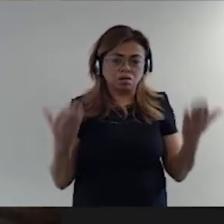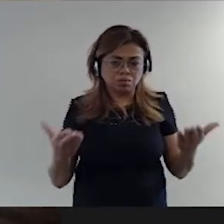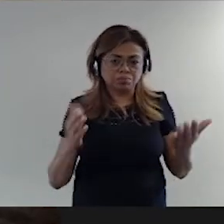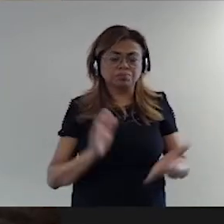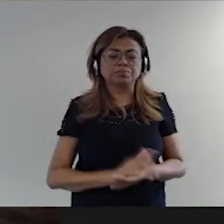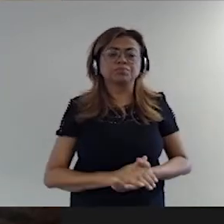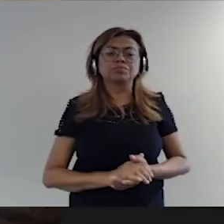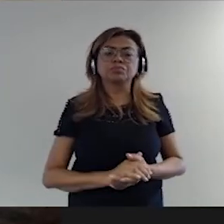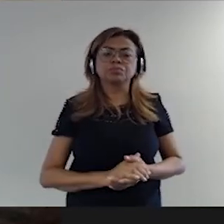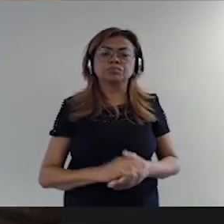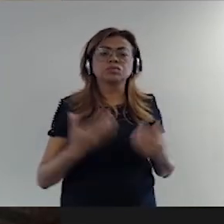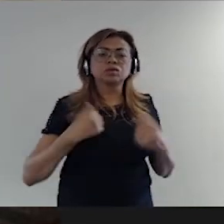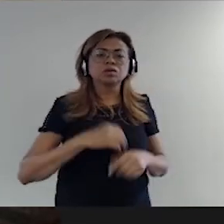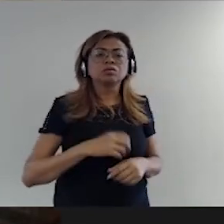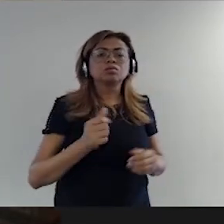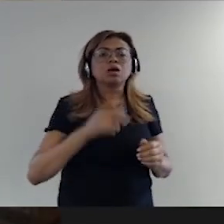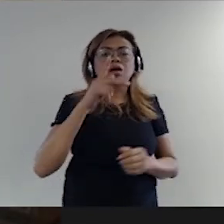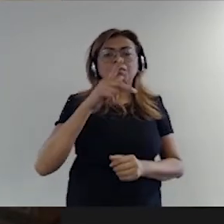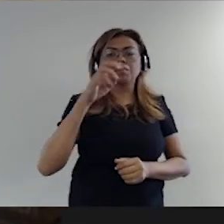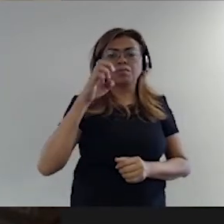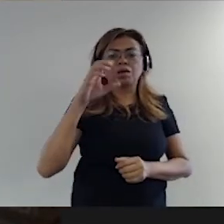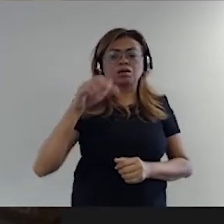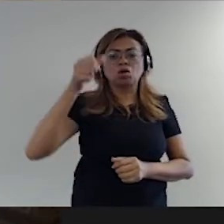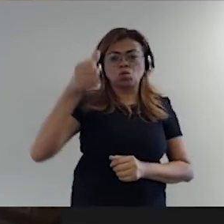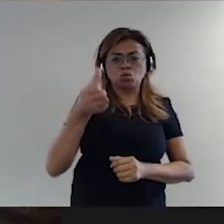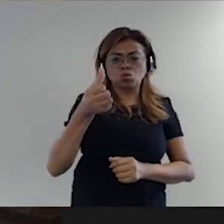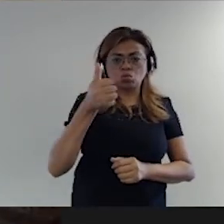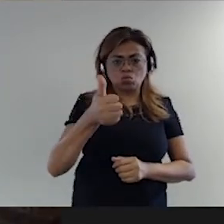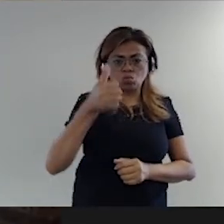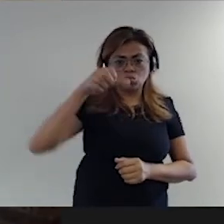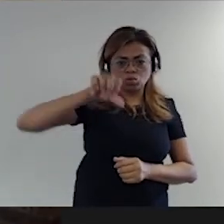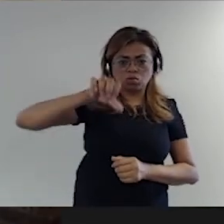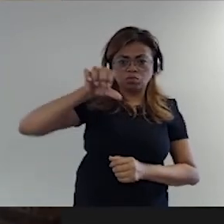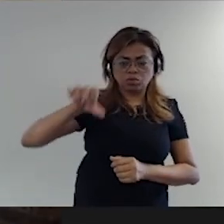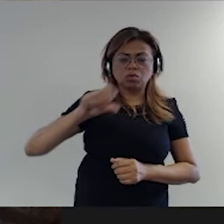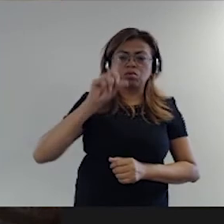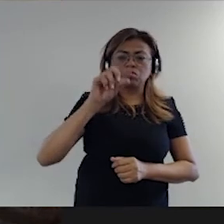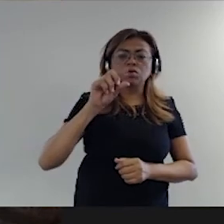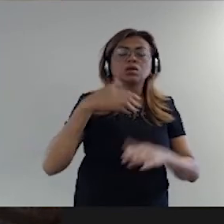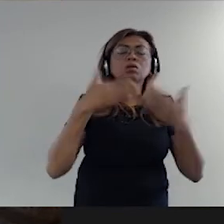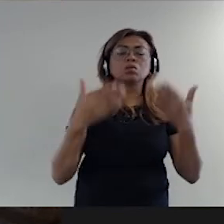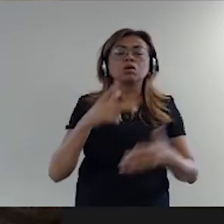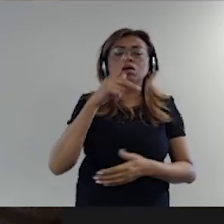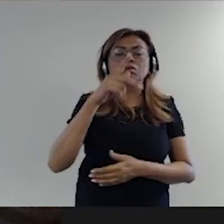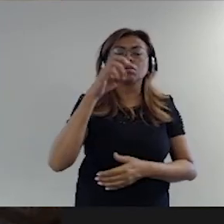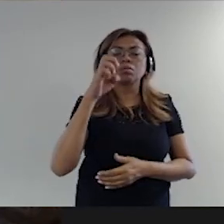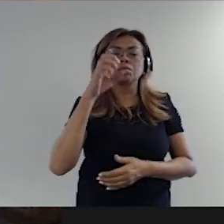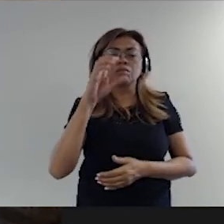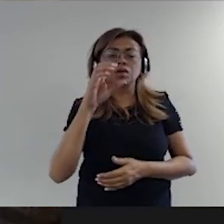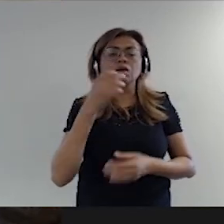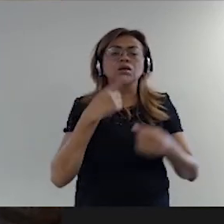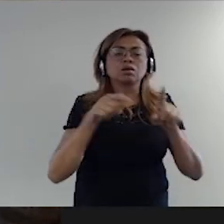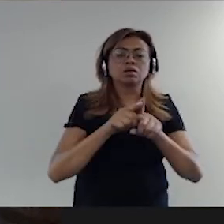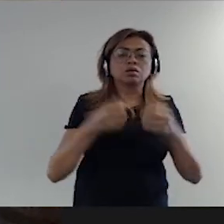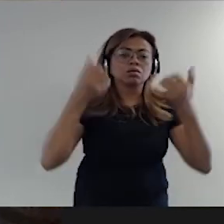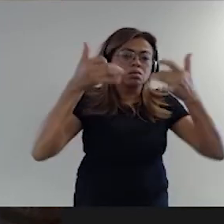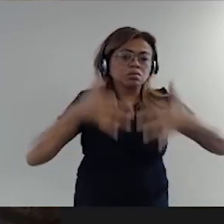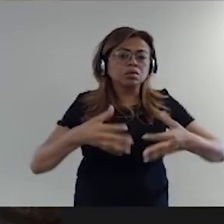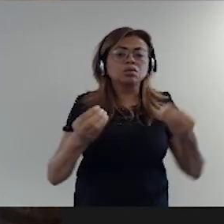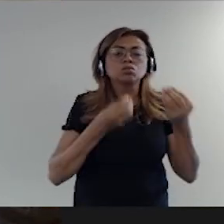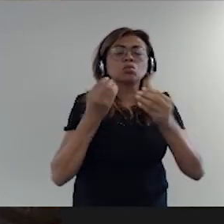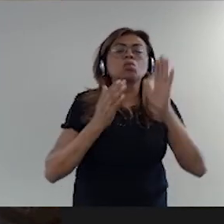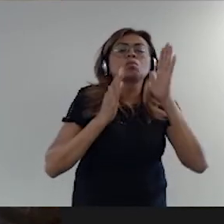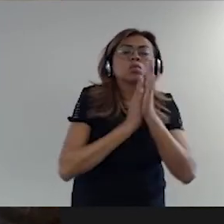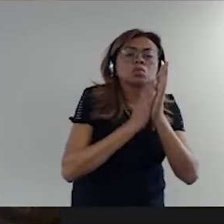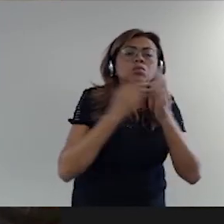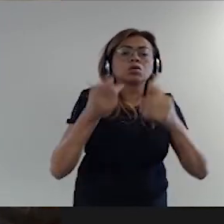pouco da PEC 199, que é a chamada PEC da segunda instância, que surgiu na Comissão de Constituição e Justiça como uma